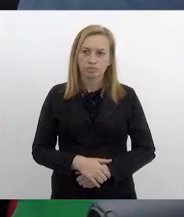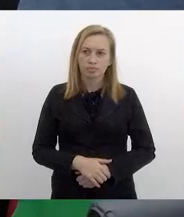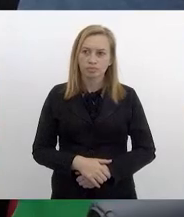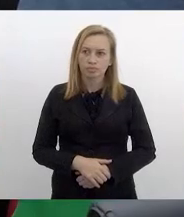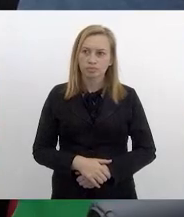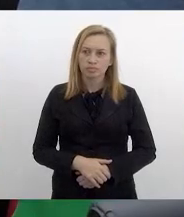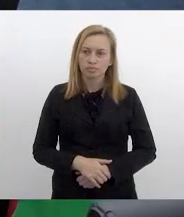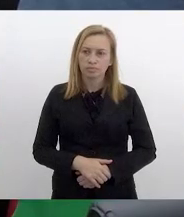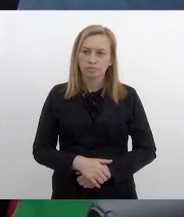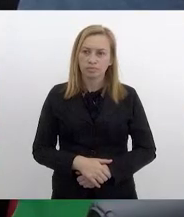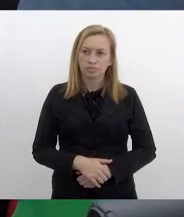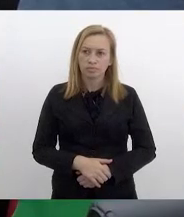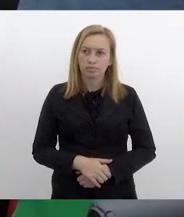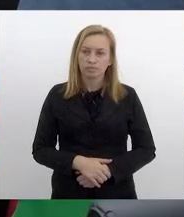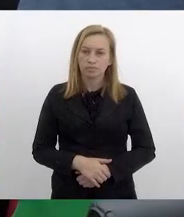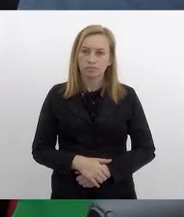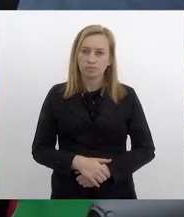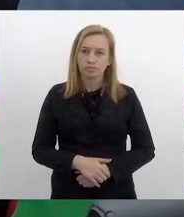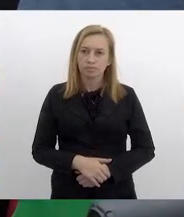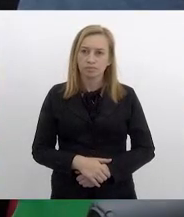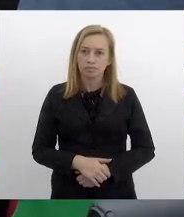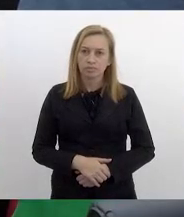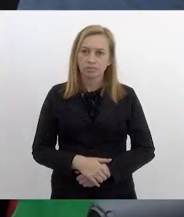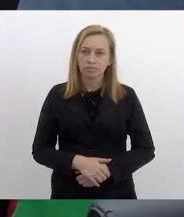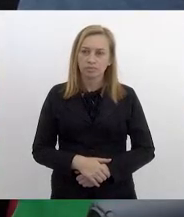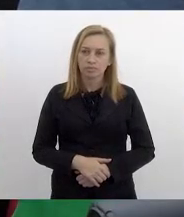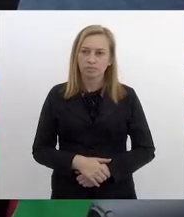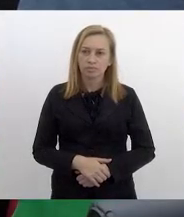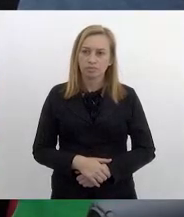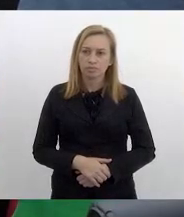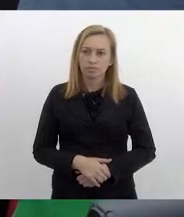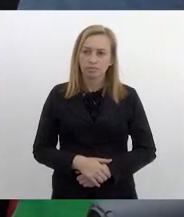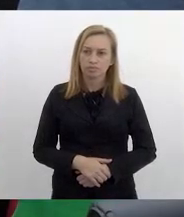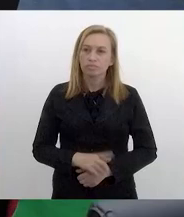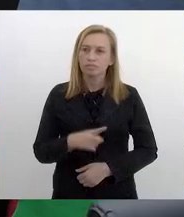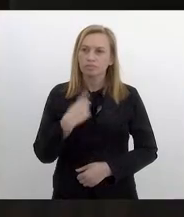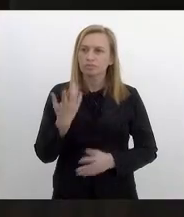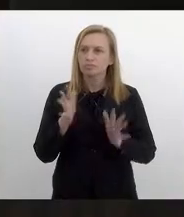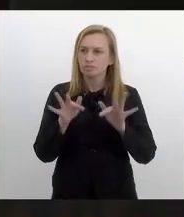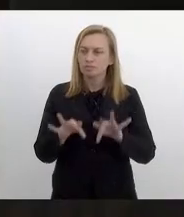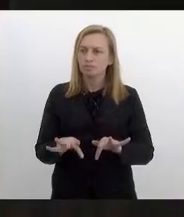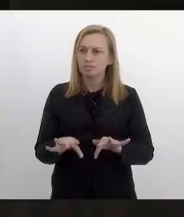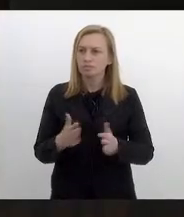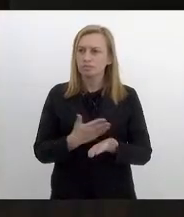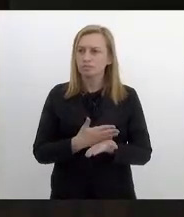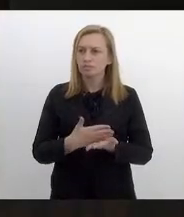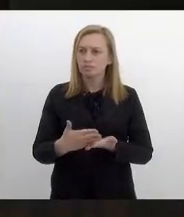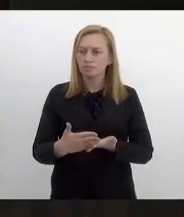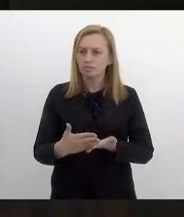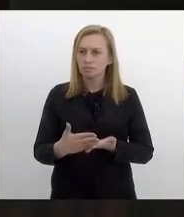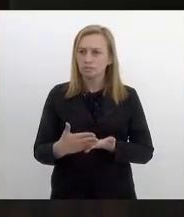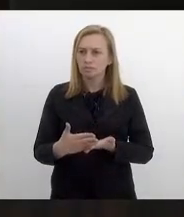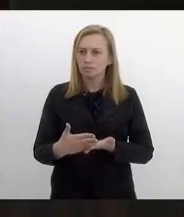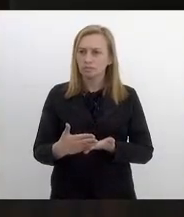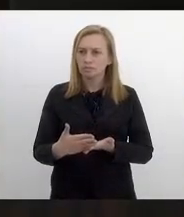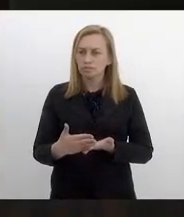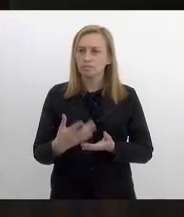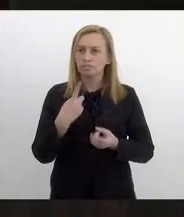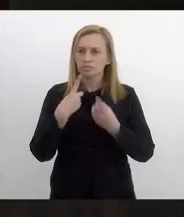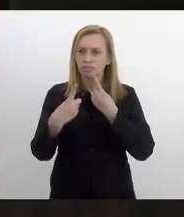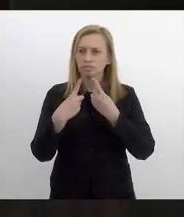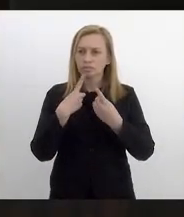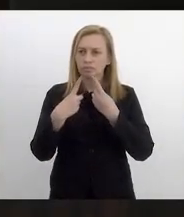Então, daqui a pouco, quando nós encerrarmos e dermos início à